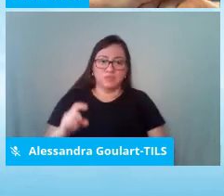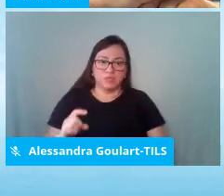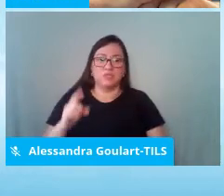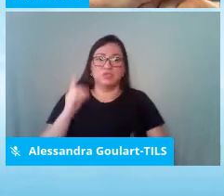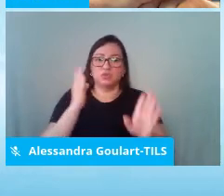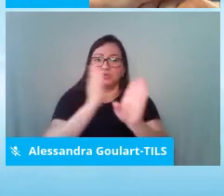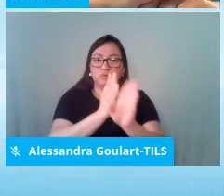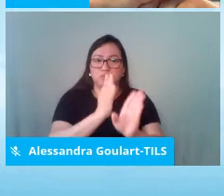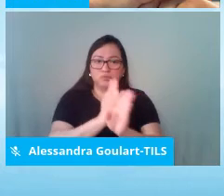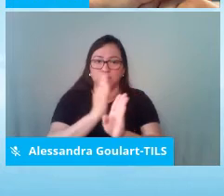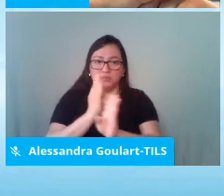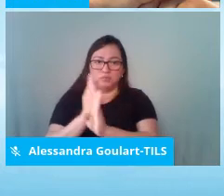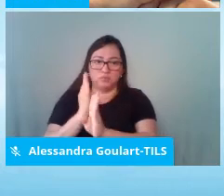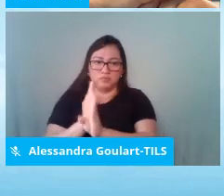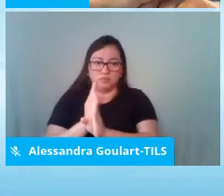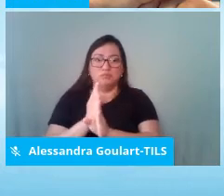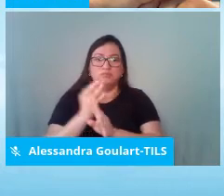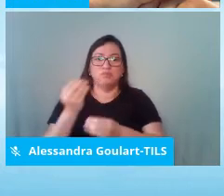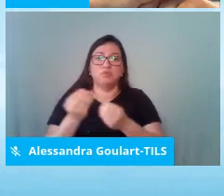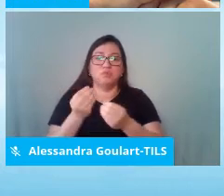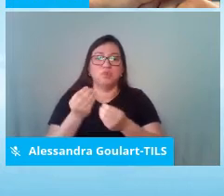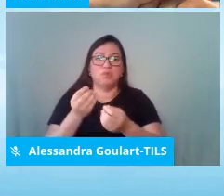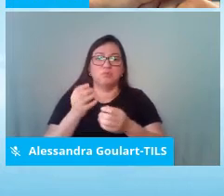de transmissão de HIV